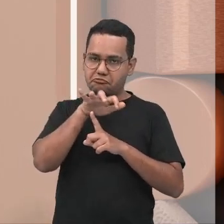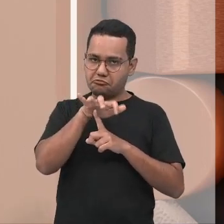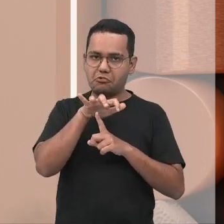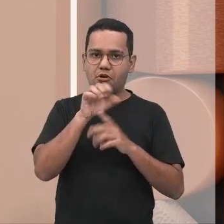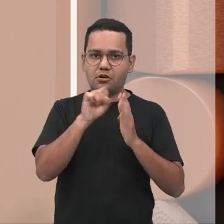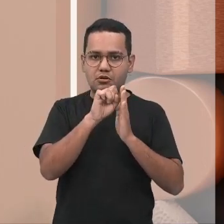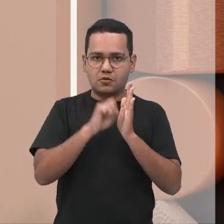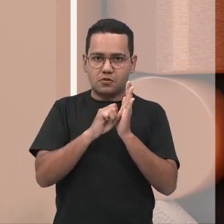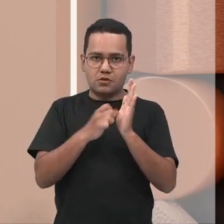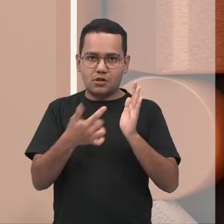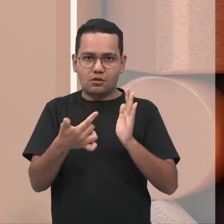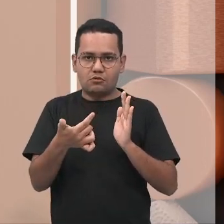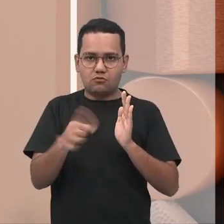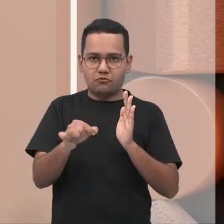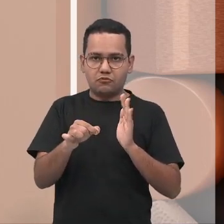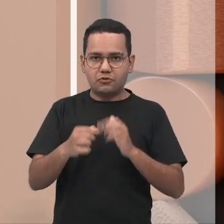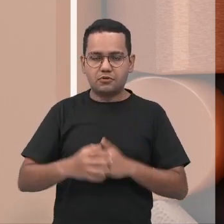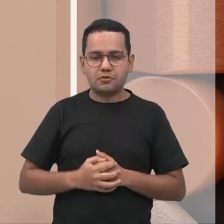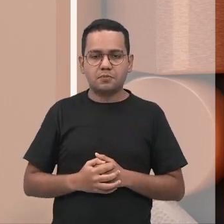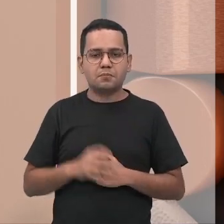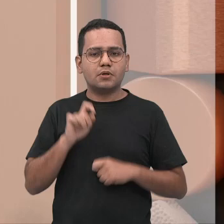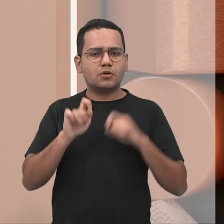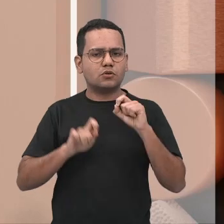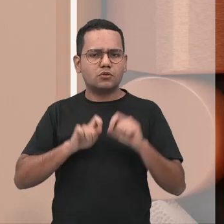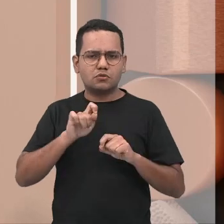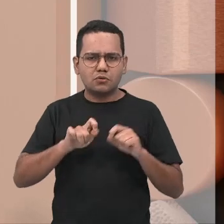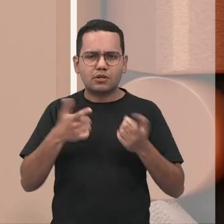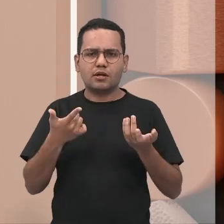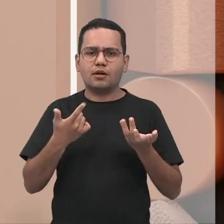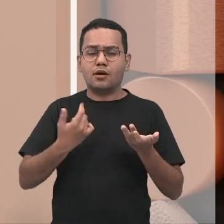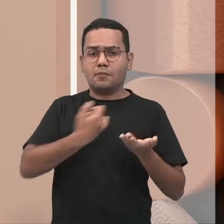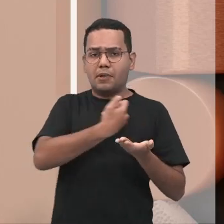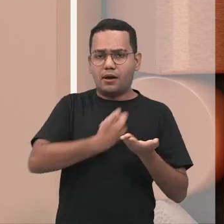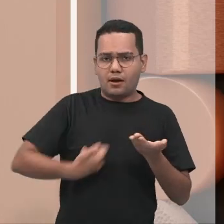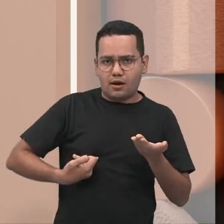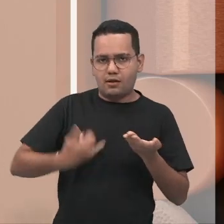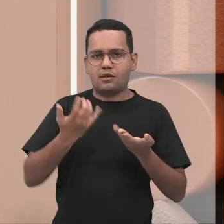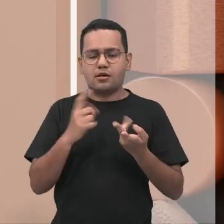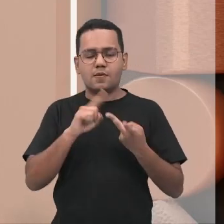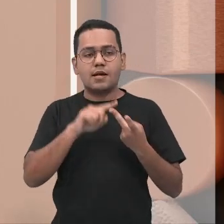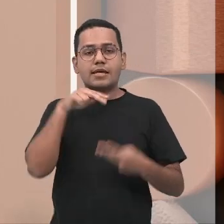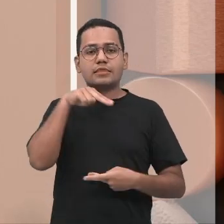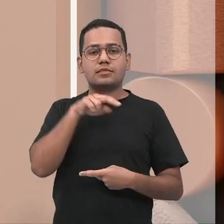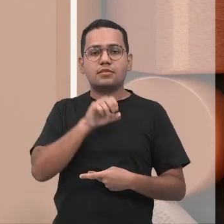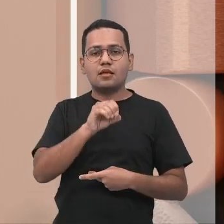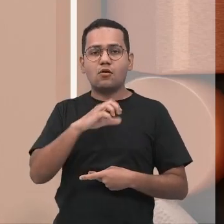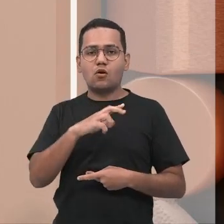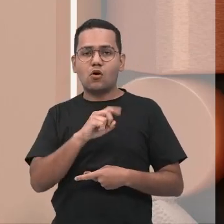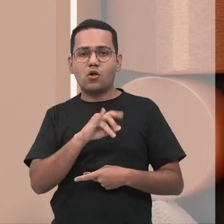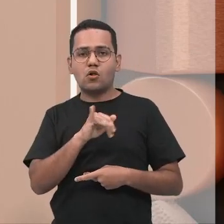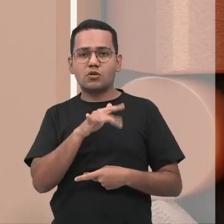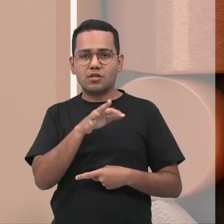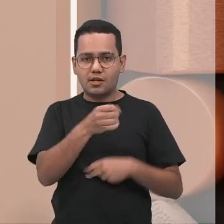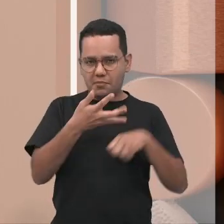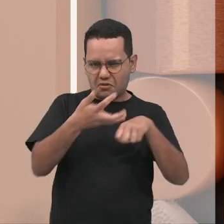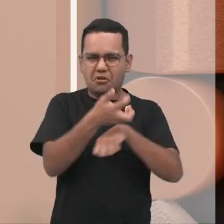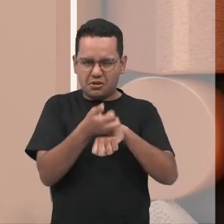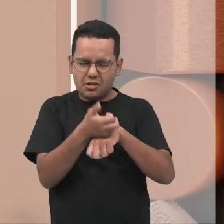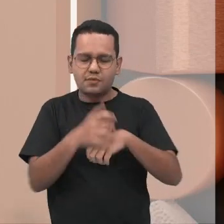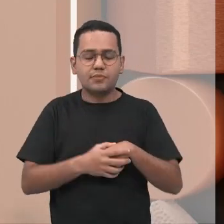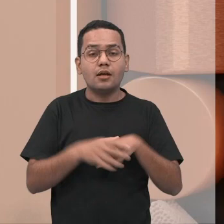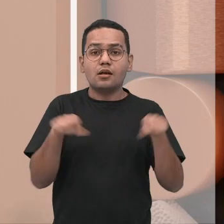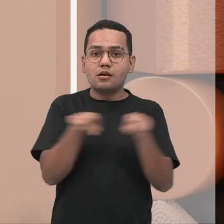XX. Principalmente a questão do imperialismo e neocolonialismo e a disputa das grandes potências da